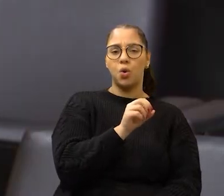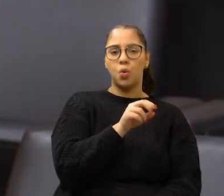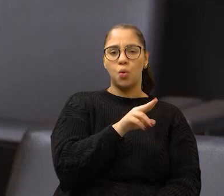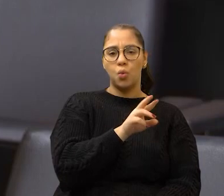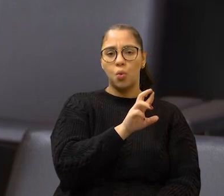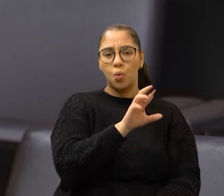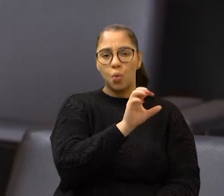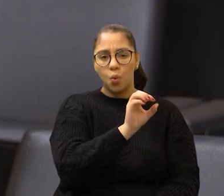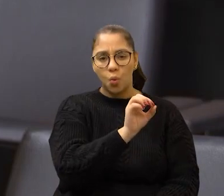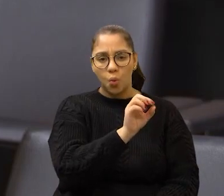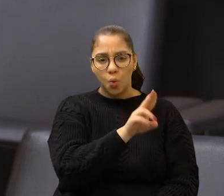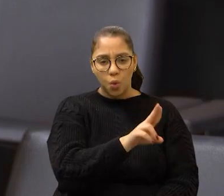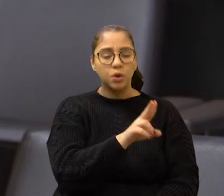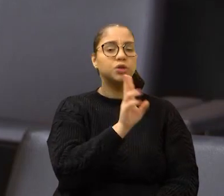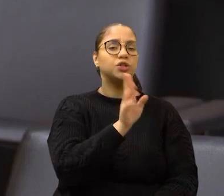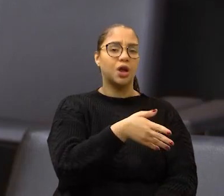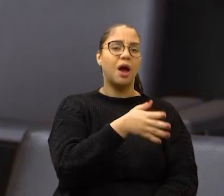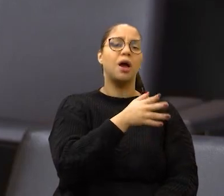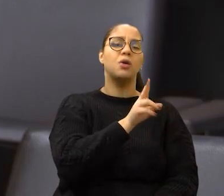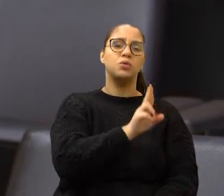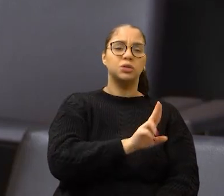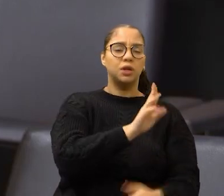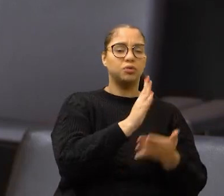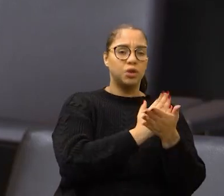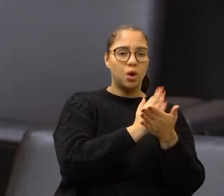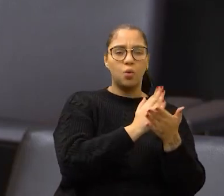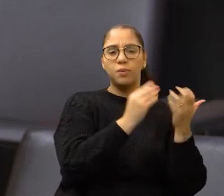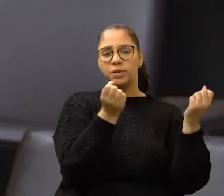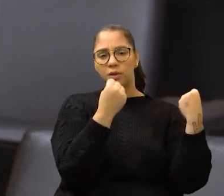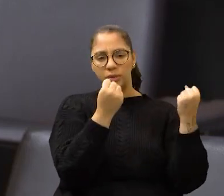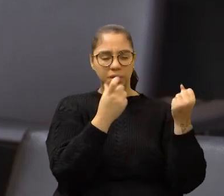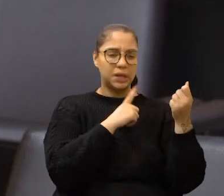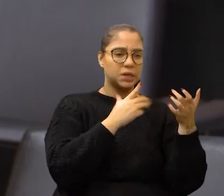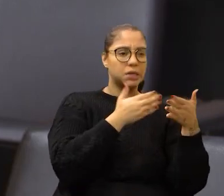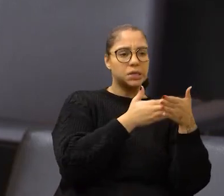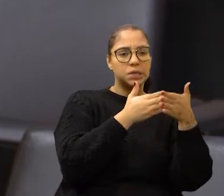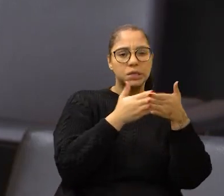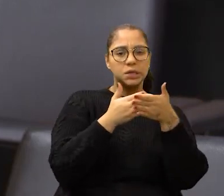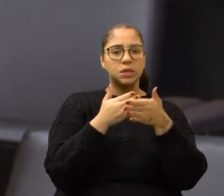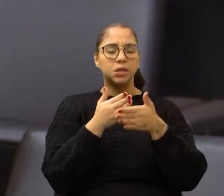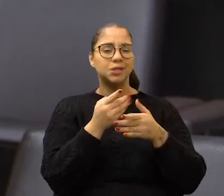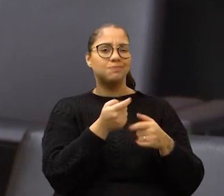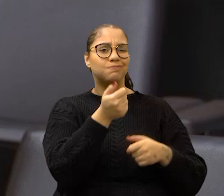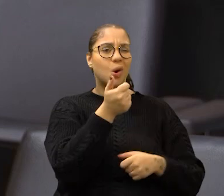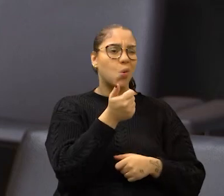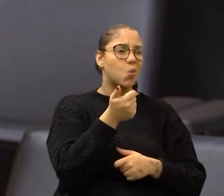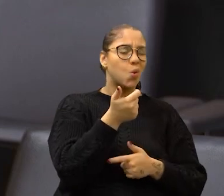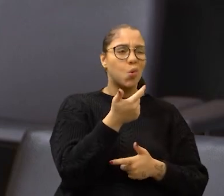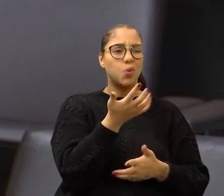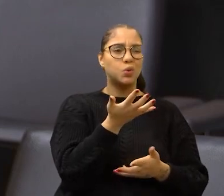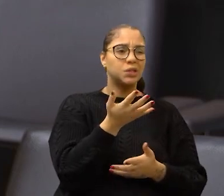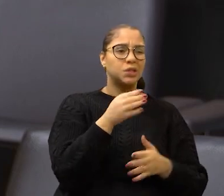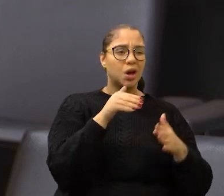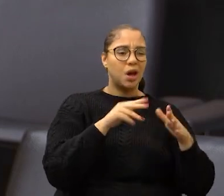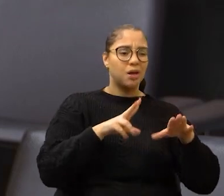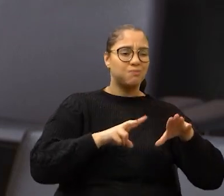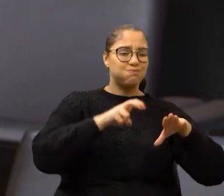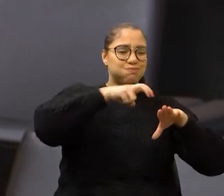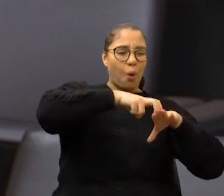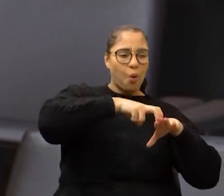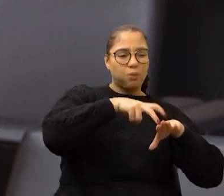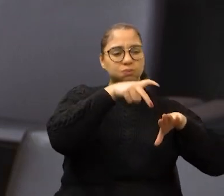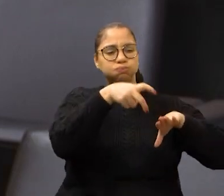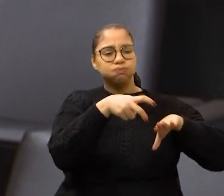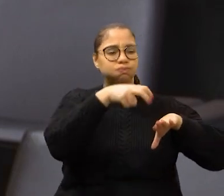praticado em algumas academias com algumas restrições e poucos, vamos dizer